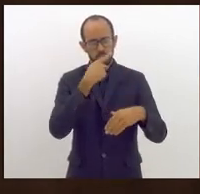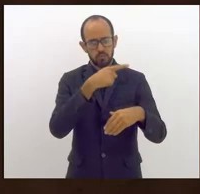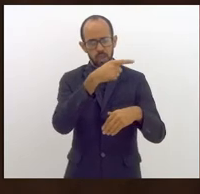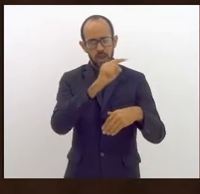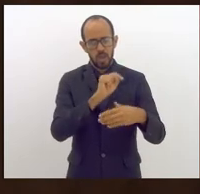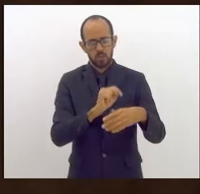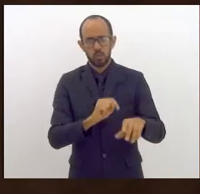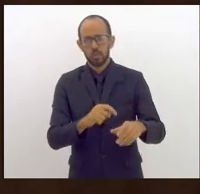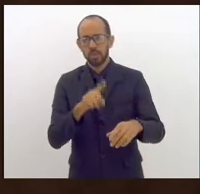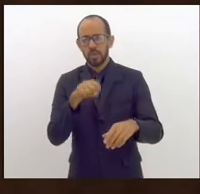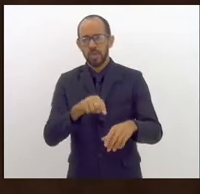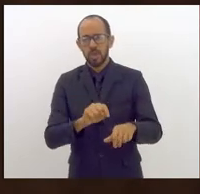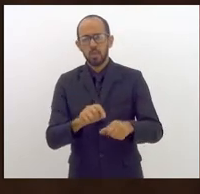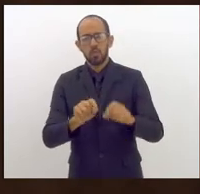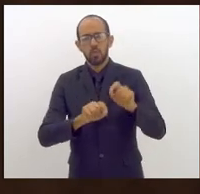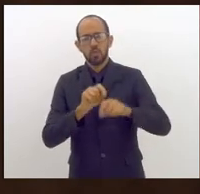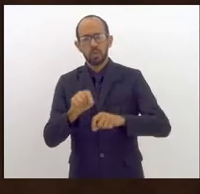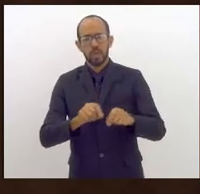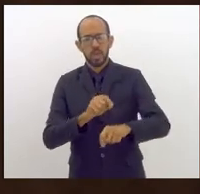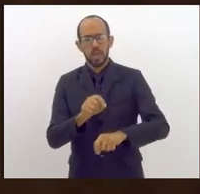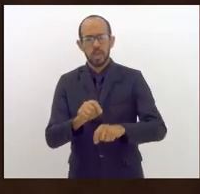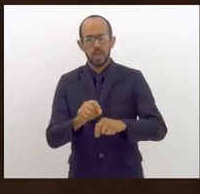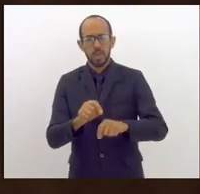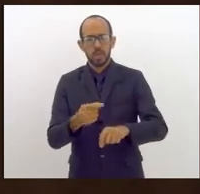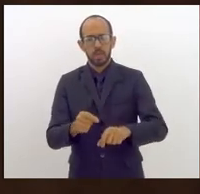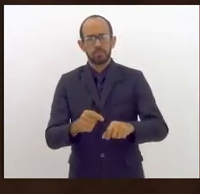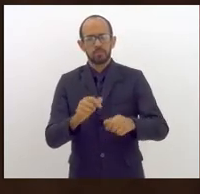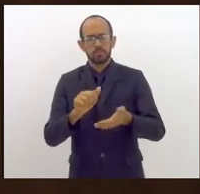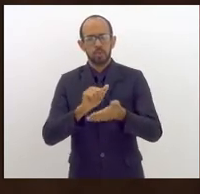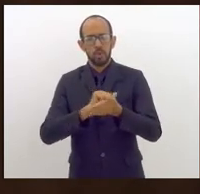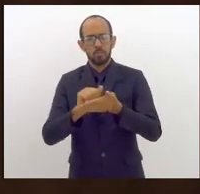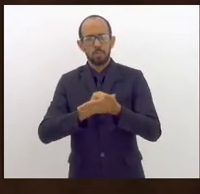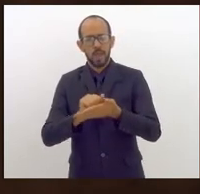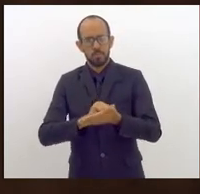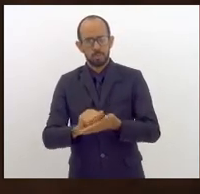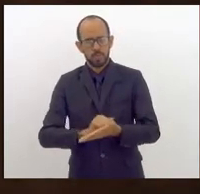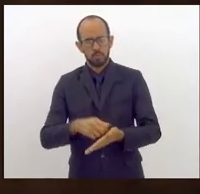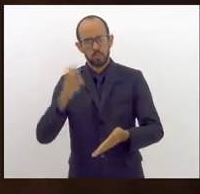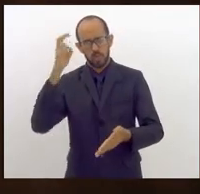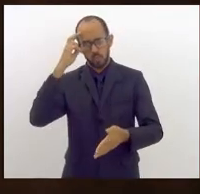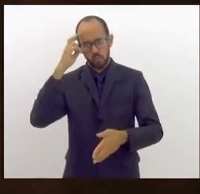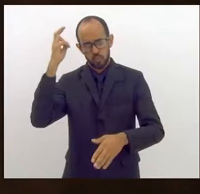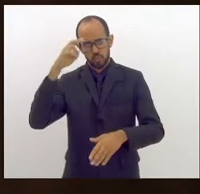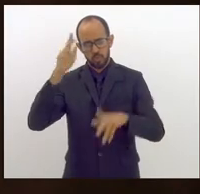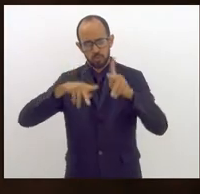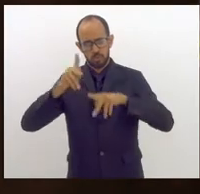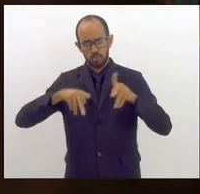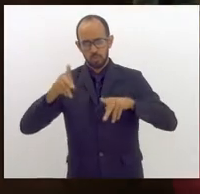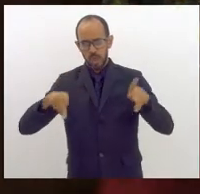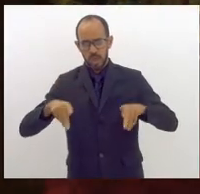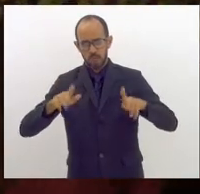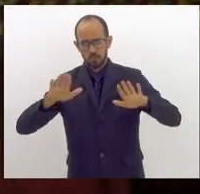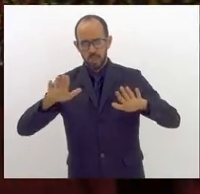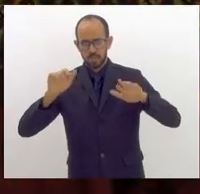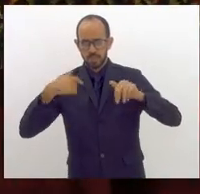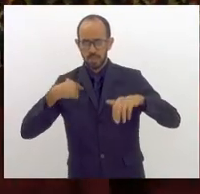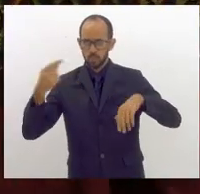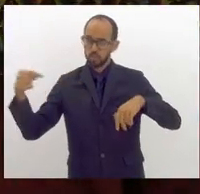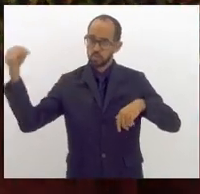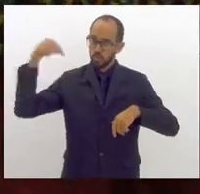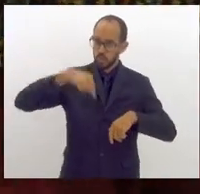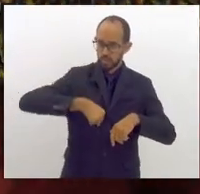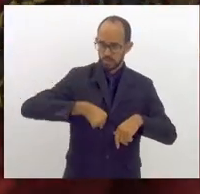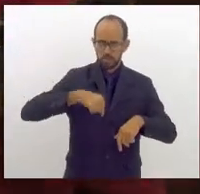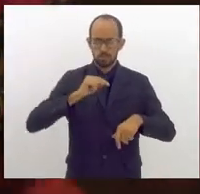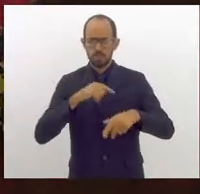criação o embranquecimento da cultura popular sobre tudo do tema mas eu assumo esse microfone para deixar aqui o